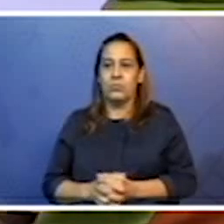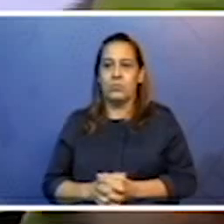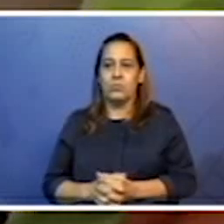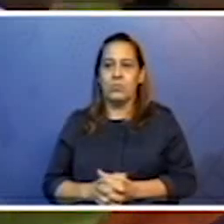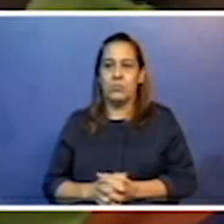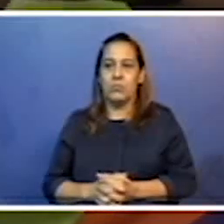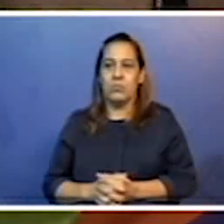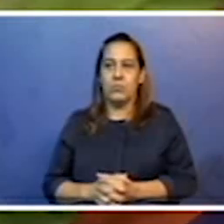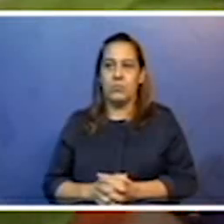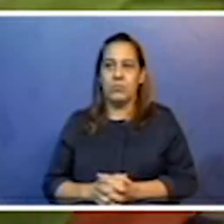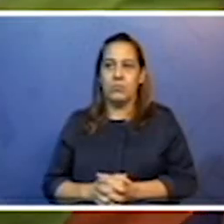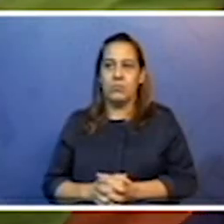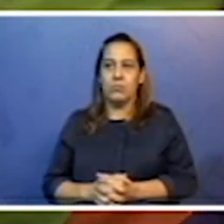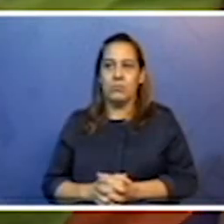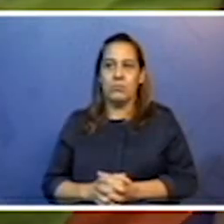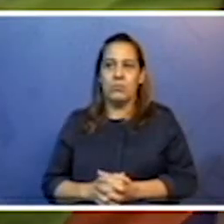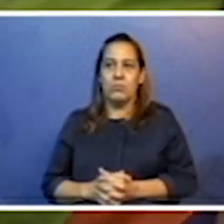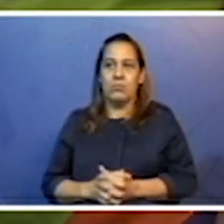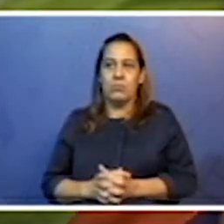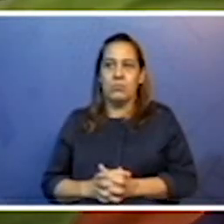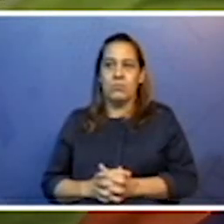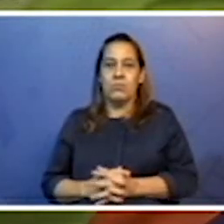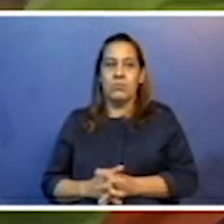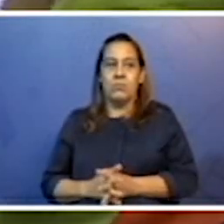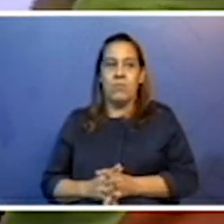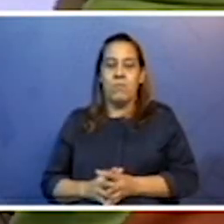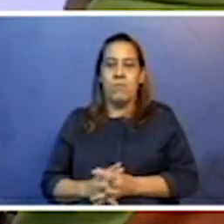É aquele pote grande, né, que a gente compra.